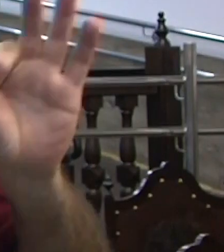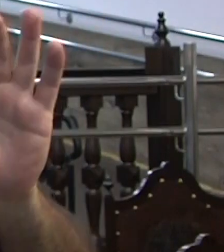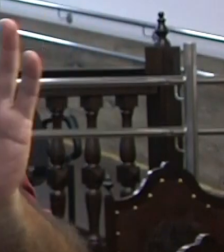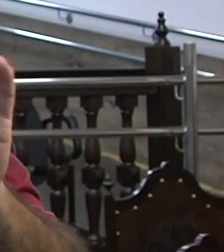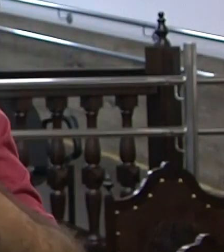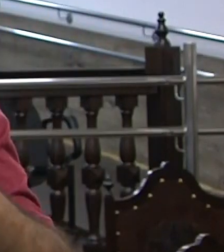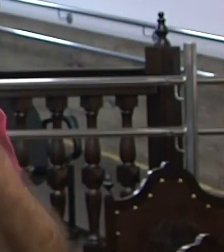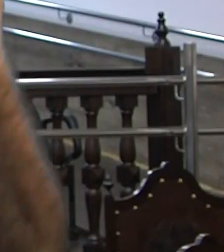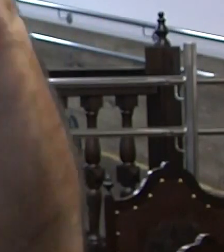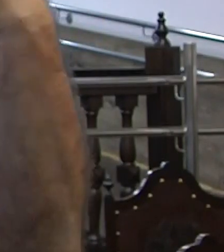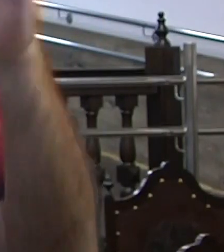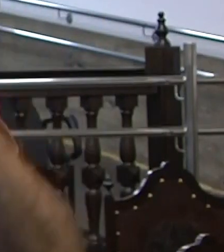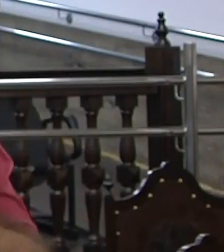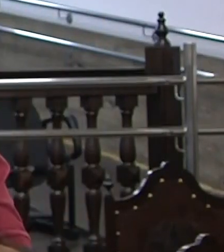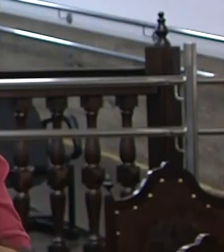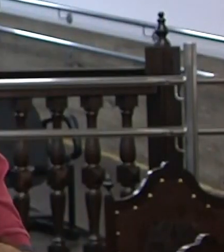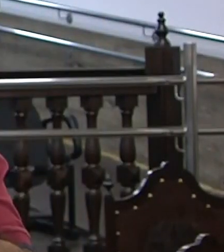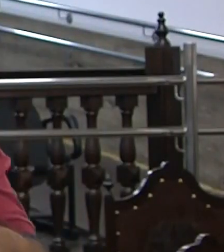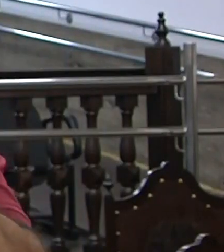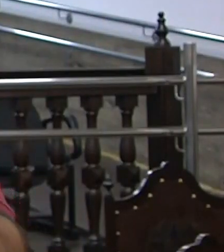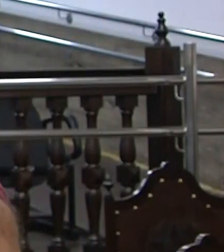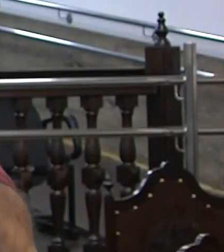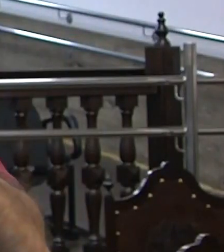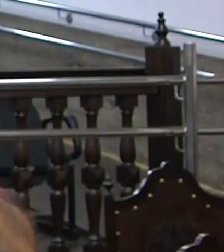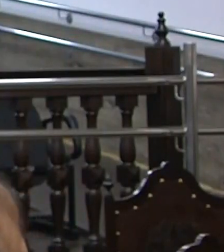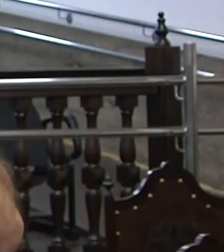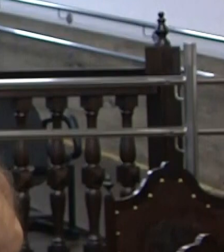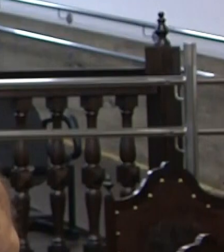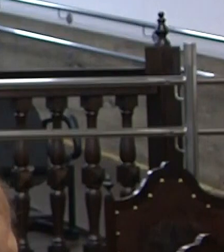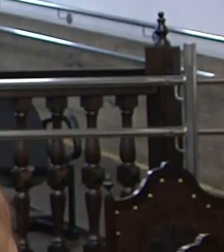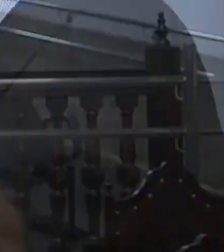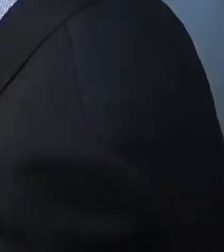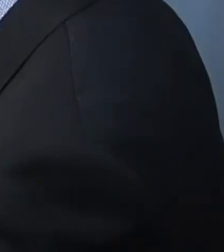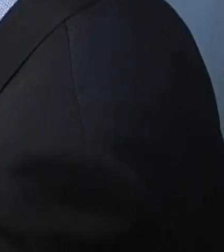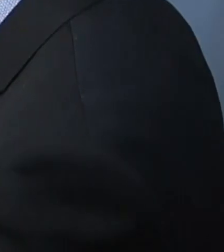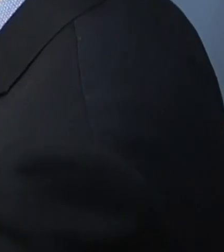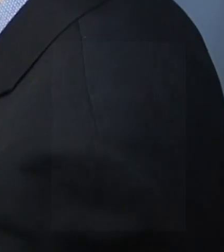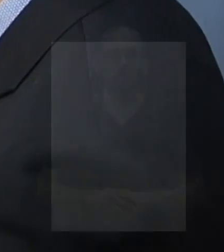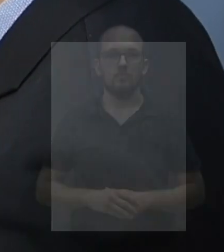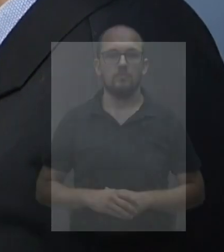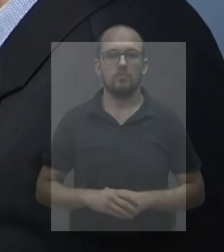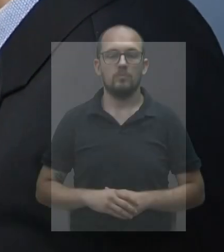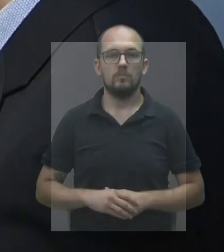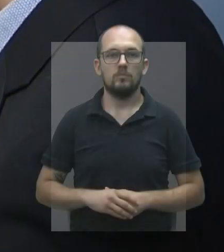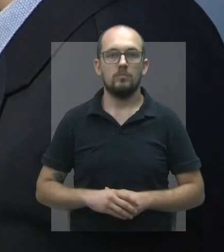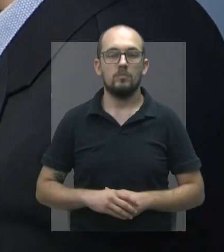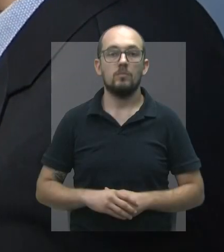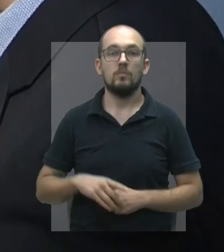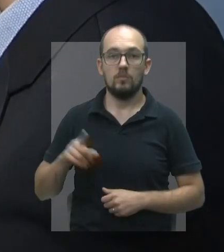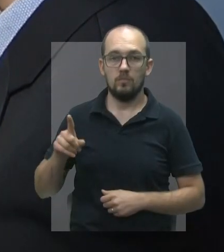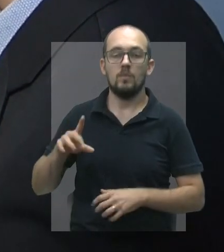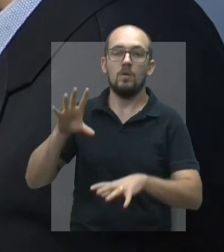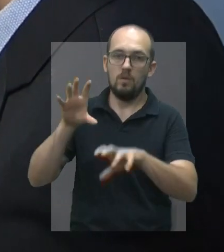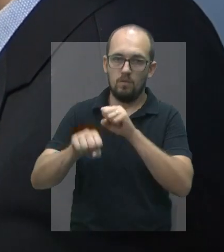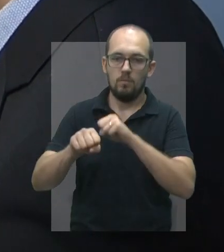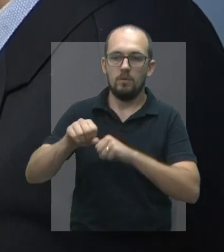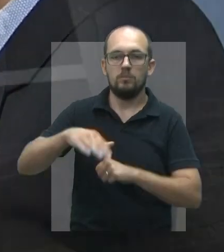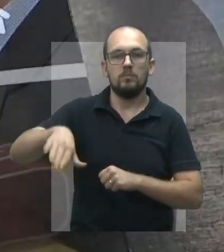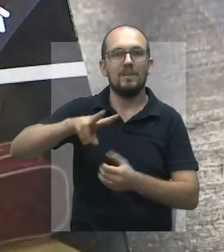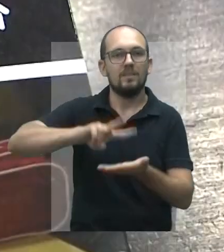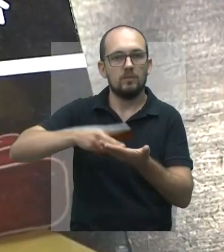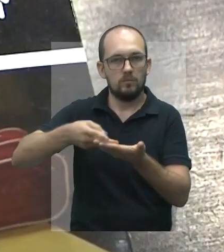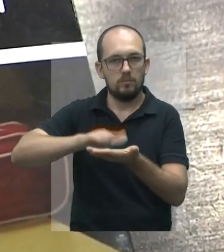espaços acessíveis, com língua de sinais, como foi aqui apresentado hoje para a gente. Então, além de especialista em Libras, Valdinéia também